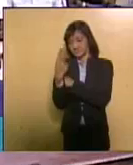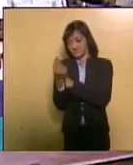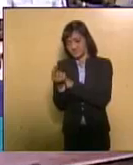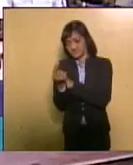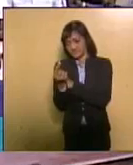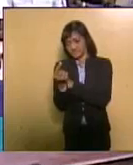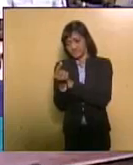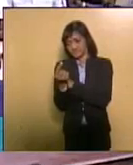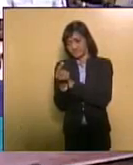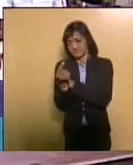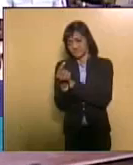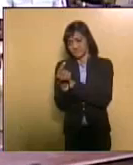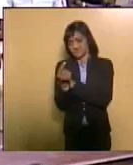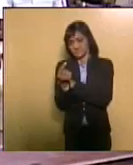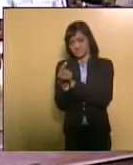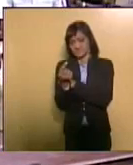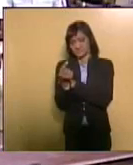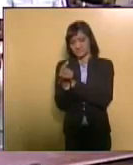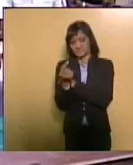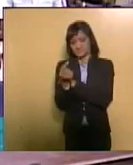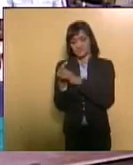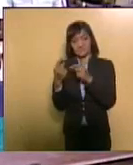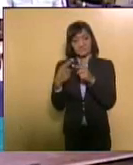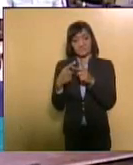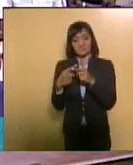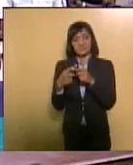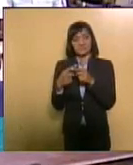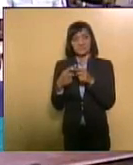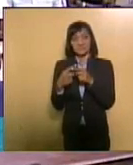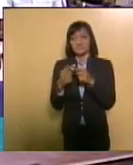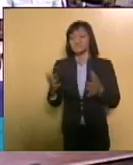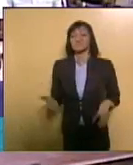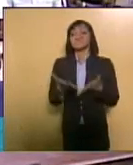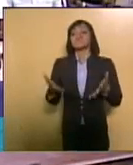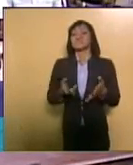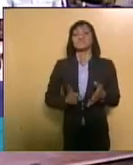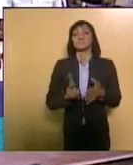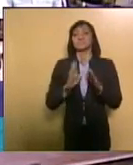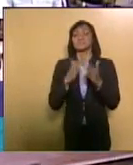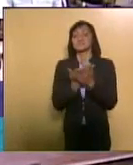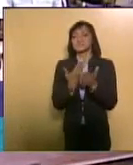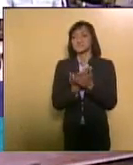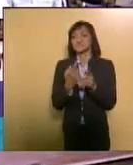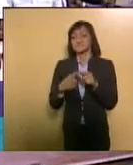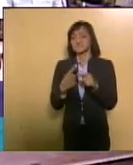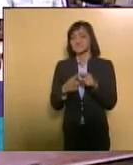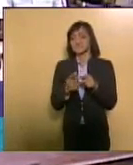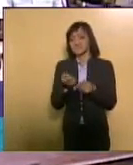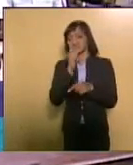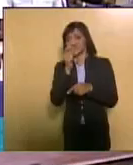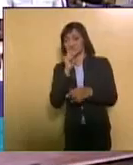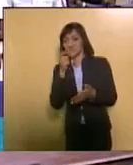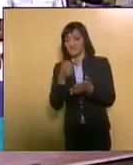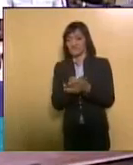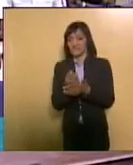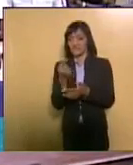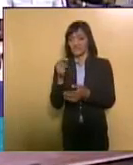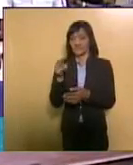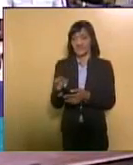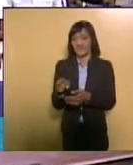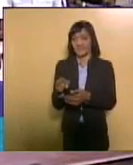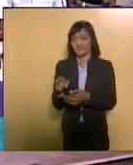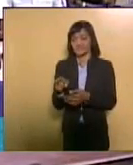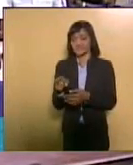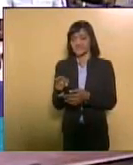escola porque não faz ele simplesmente não tem nenhum incentivo para continuar na escola quando o tráfico tá pagando uma fortuna para ele ficar de